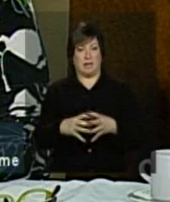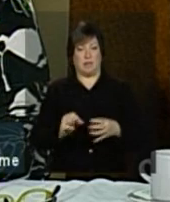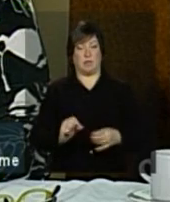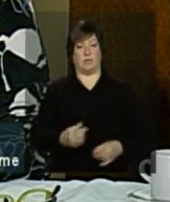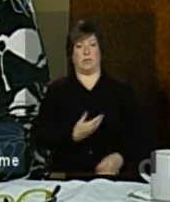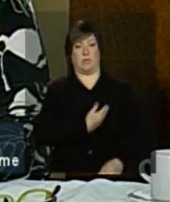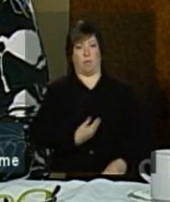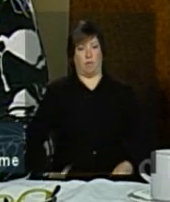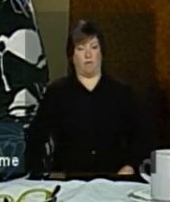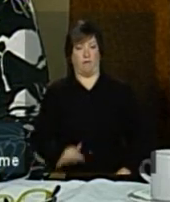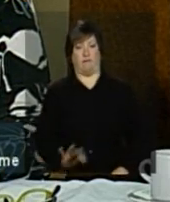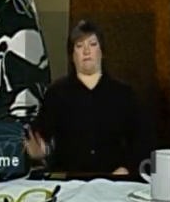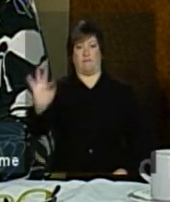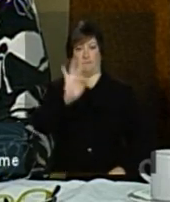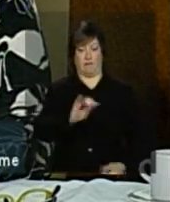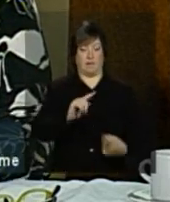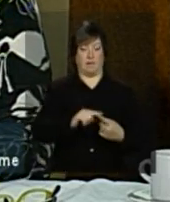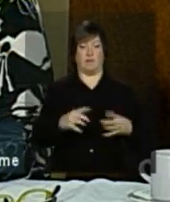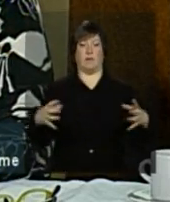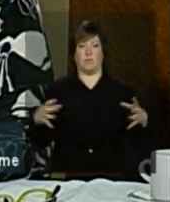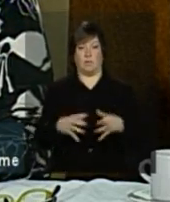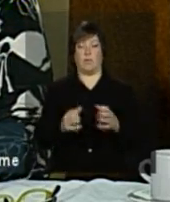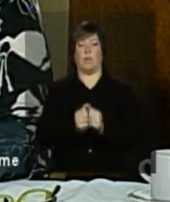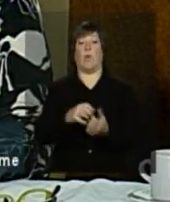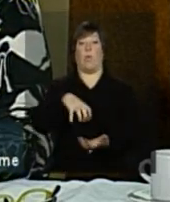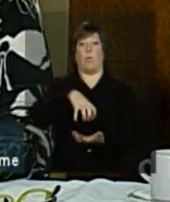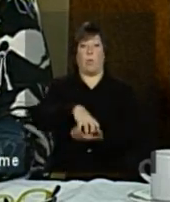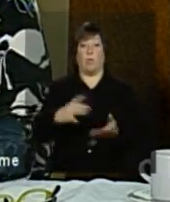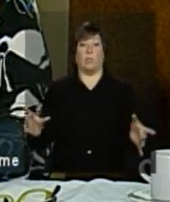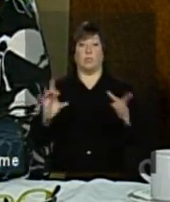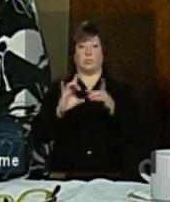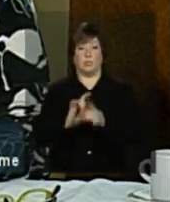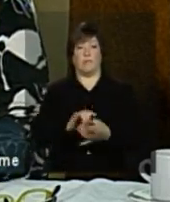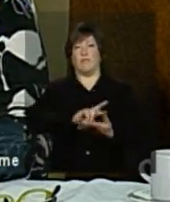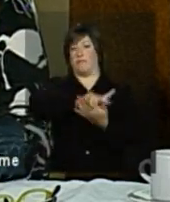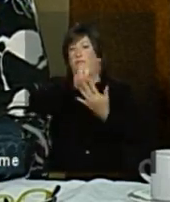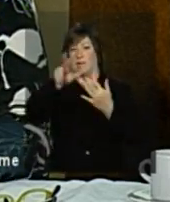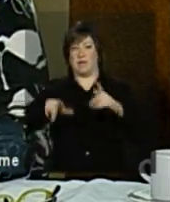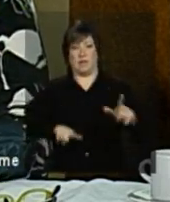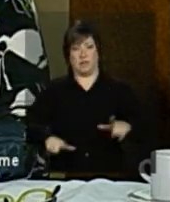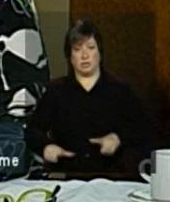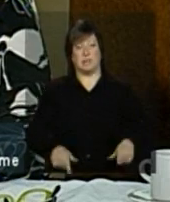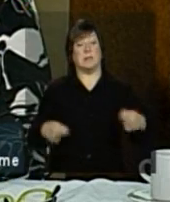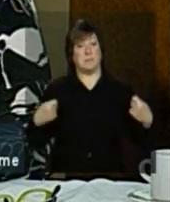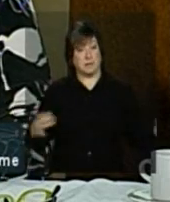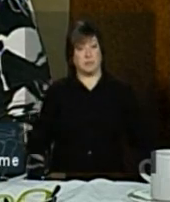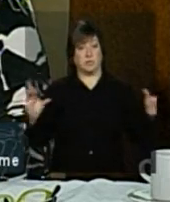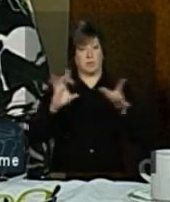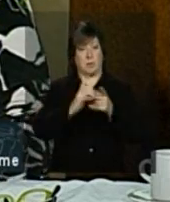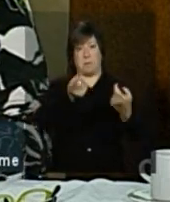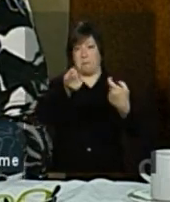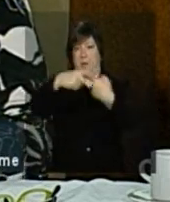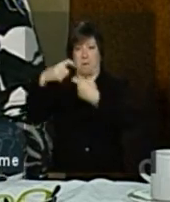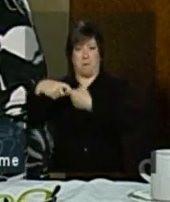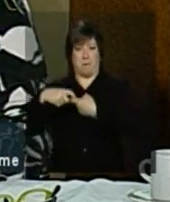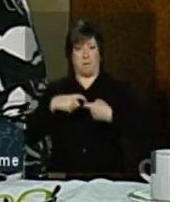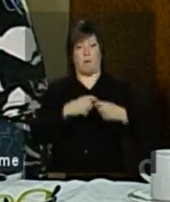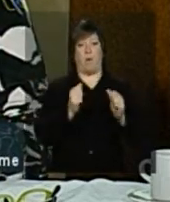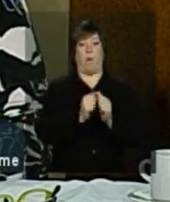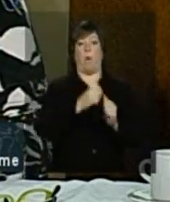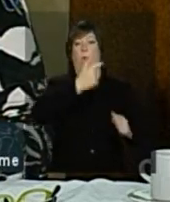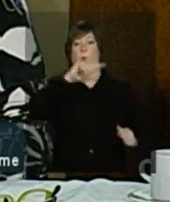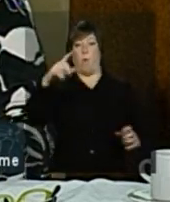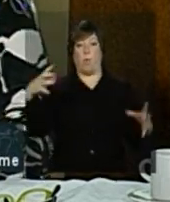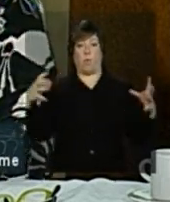governo federal né Nós estamos com um comitê integrado com várias ações que eu acho que tem que se integrar com outras com outras